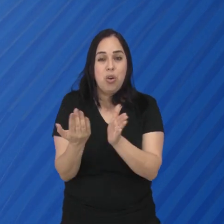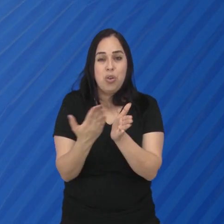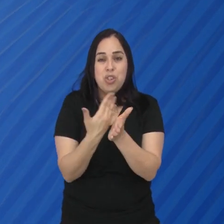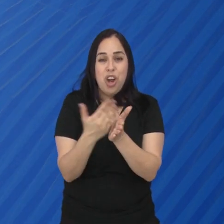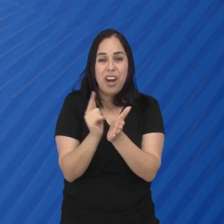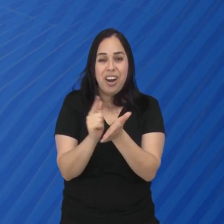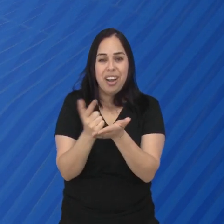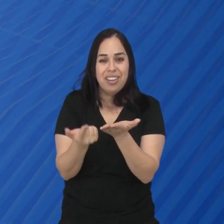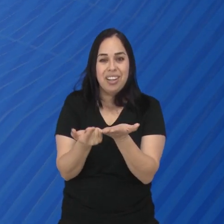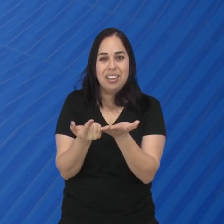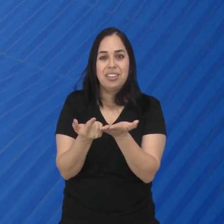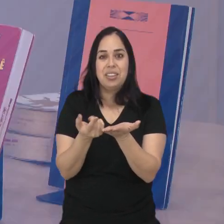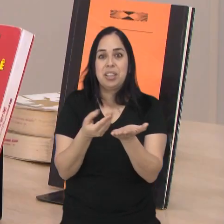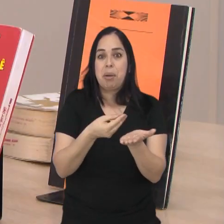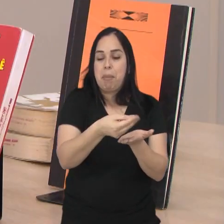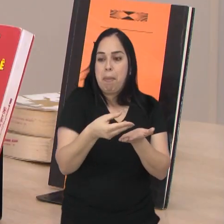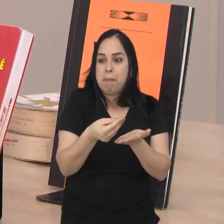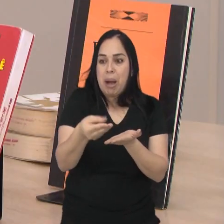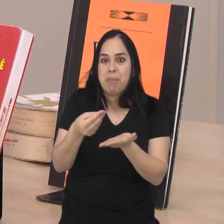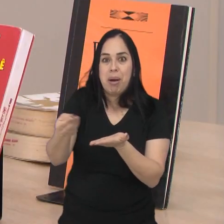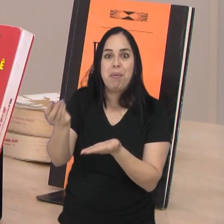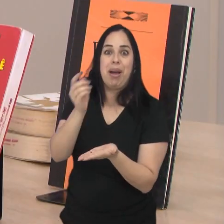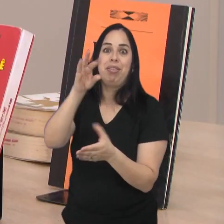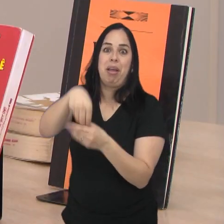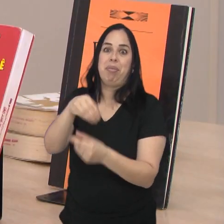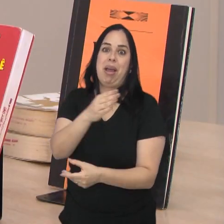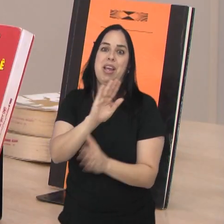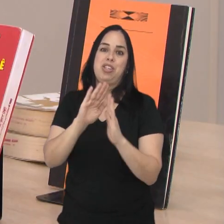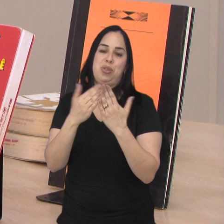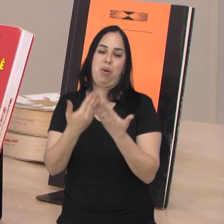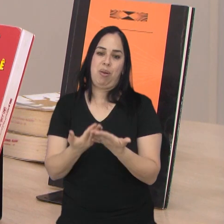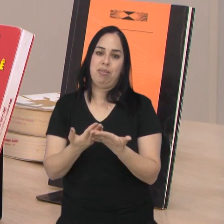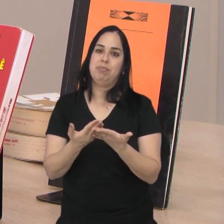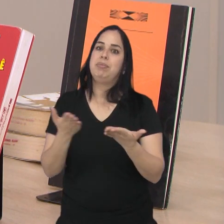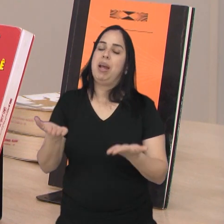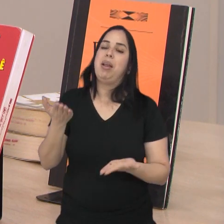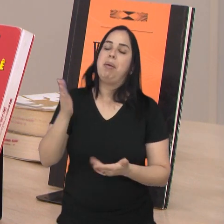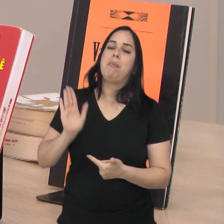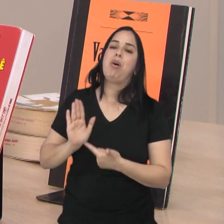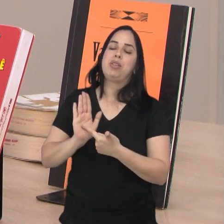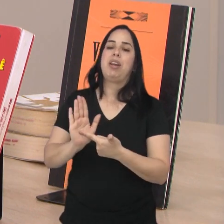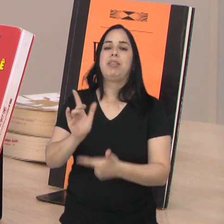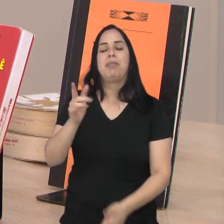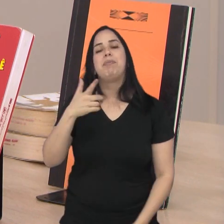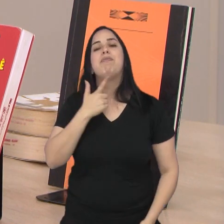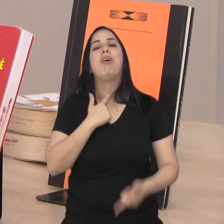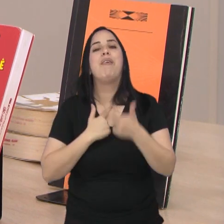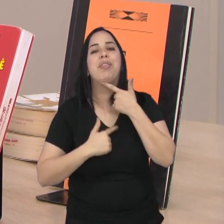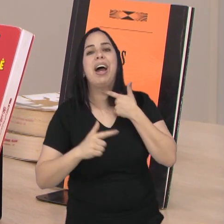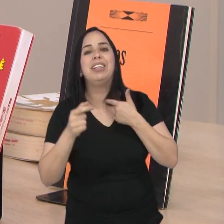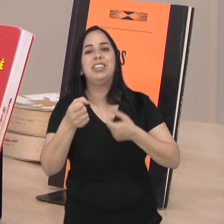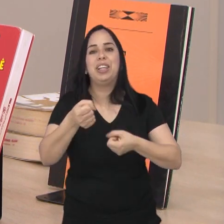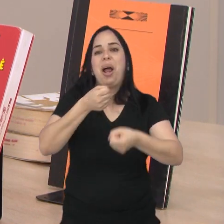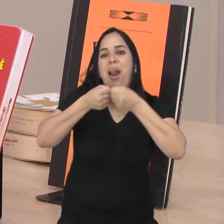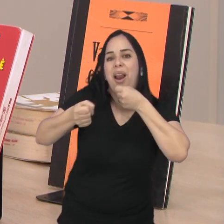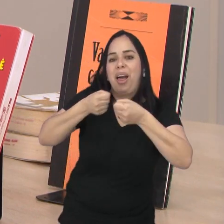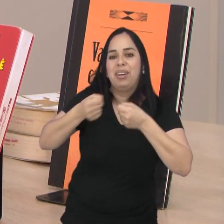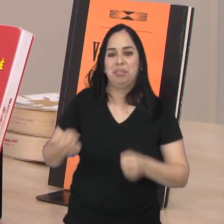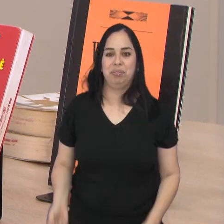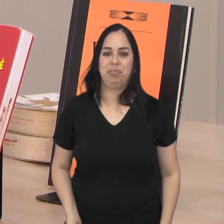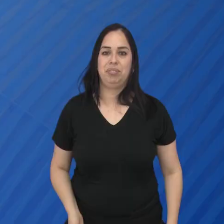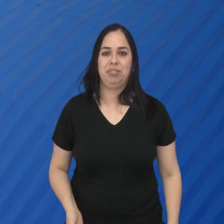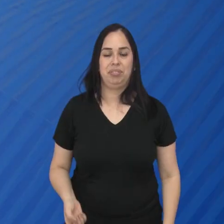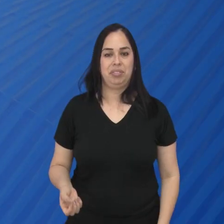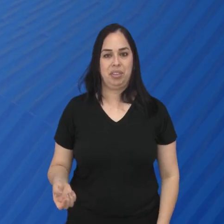esse jornalzinho que ele fazia circular entre os colegas da escola. Já mostrava interesse pela